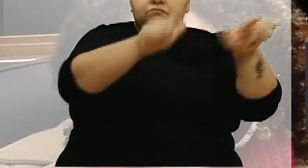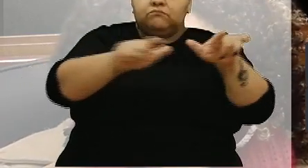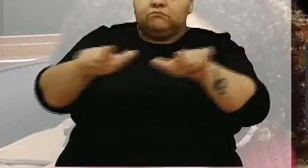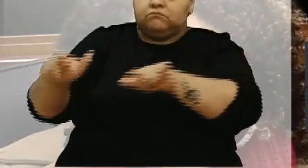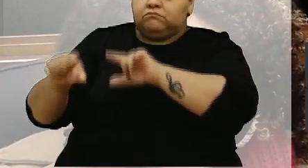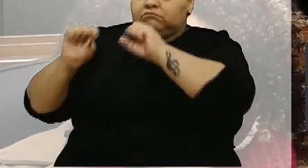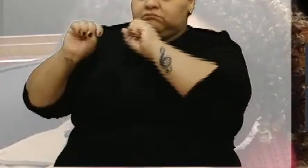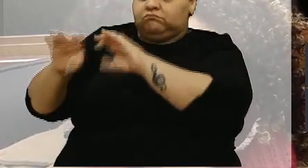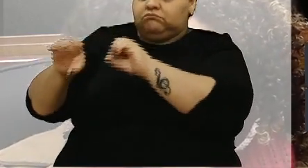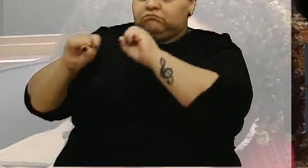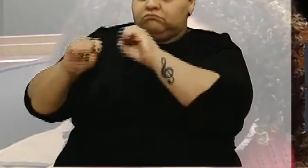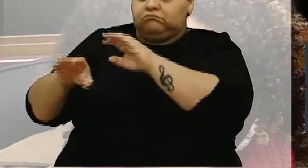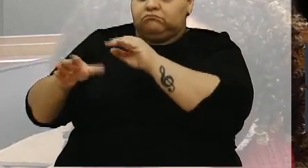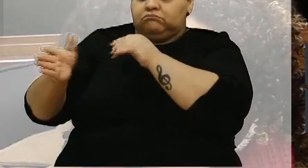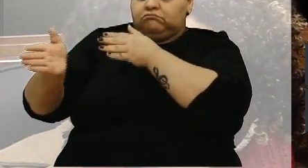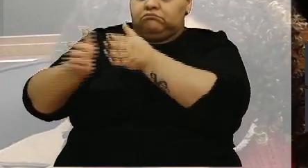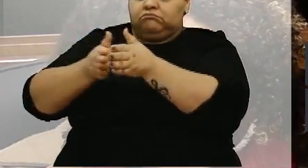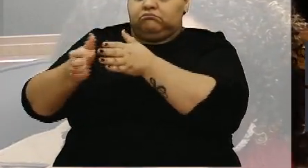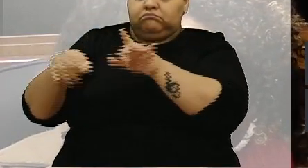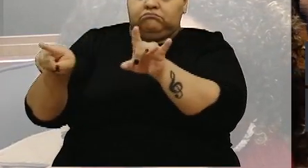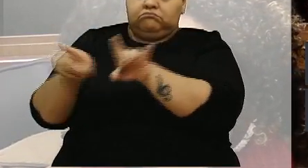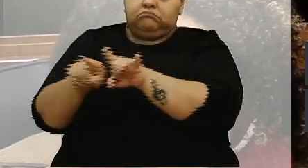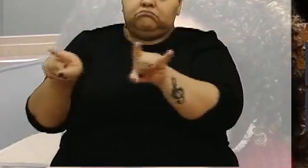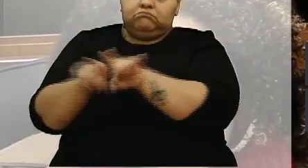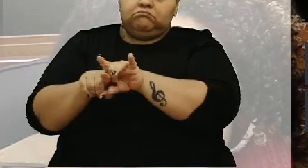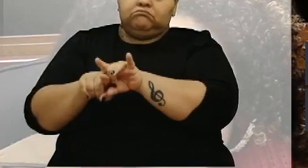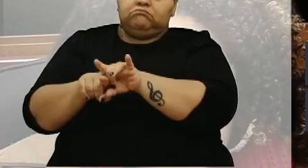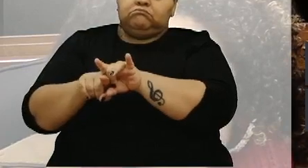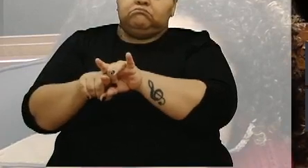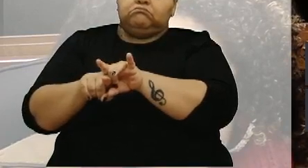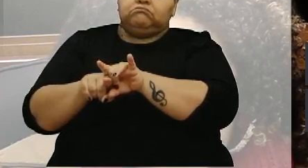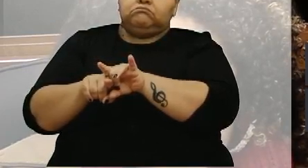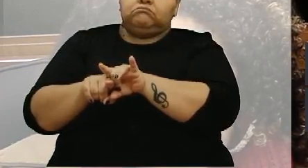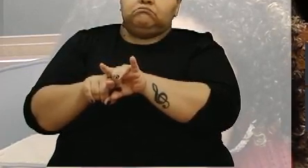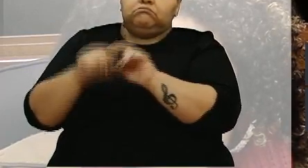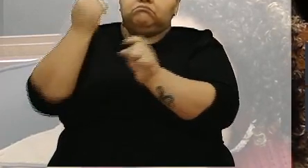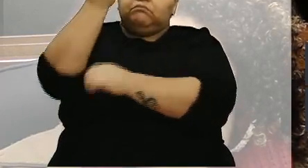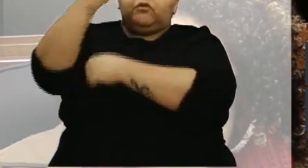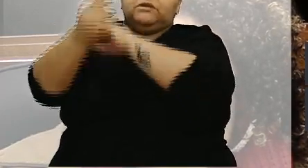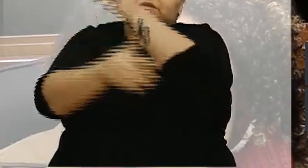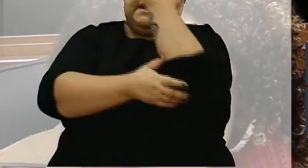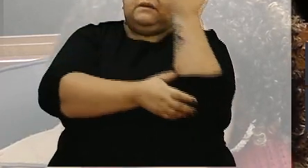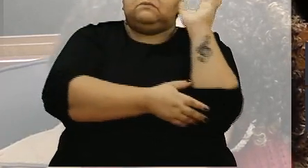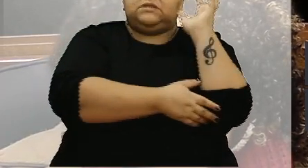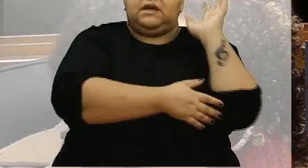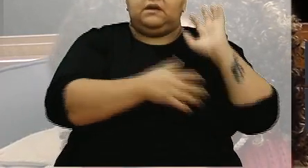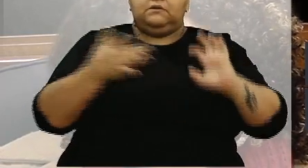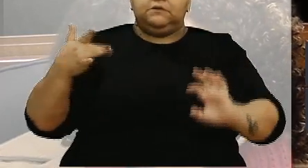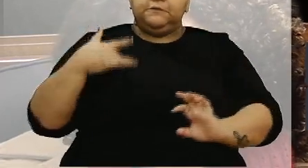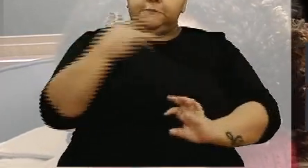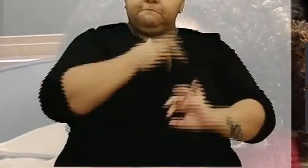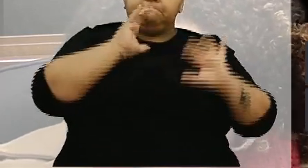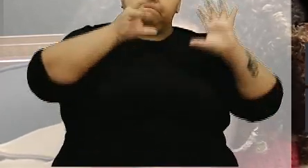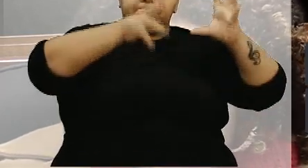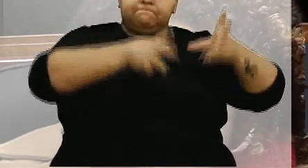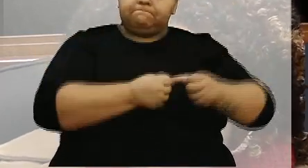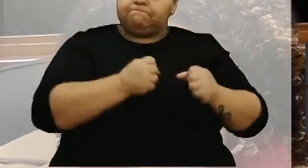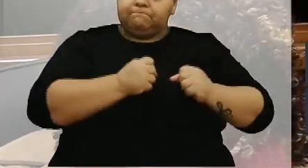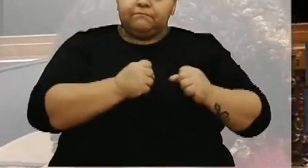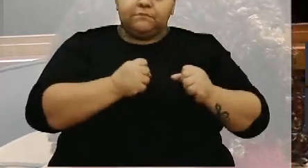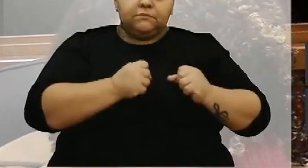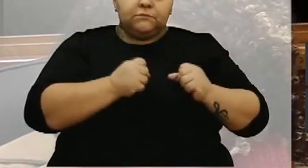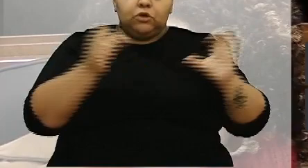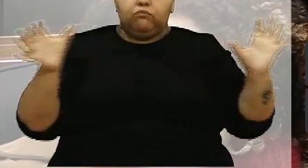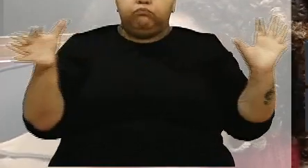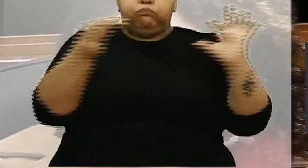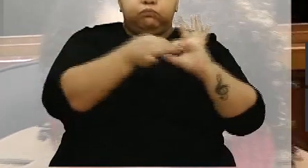vão estar inseridos, né? O tema da drenagem, da habitação, da saúde, todos eles estão absolutamente